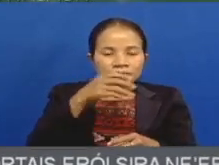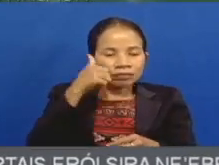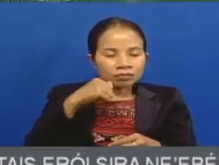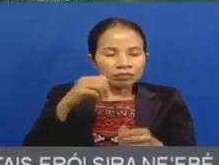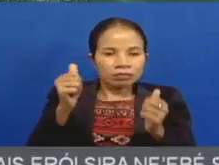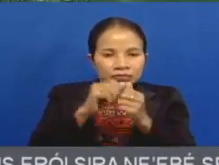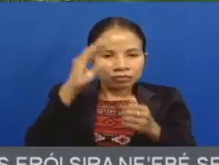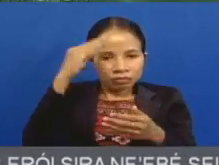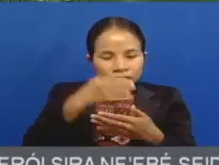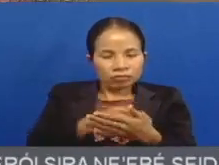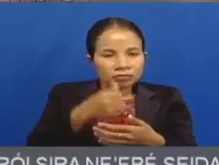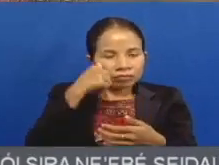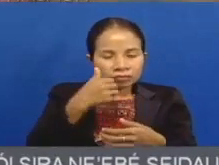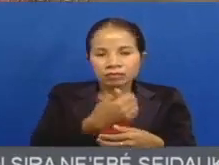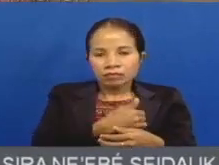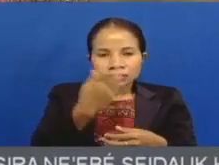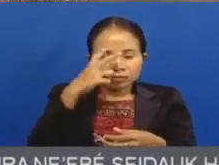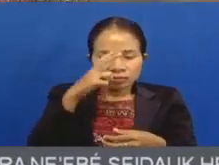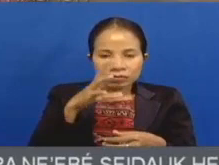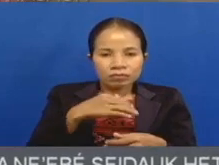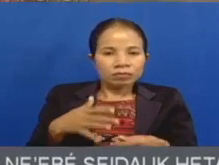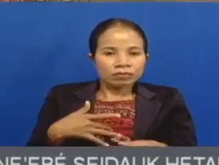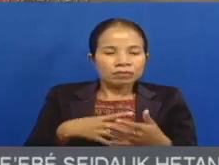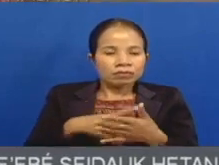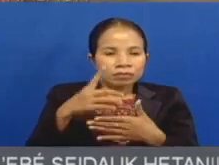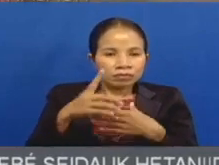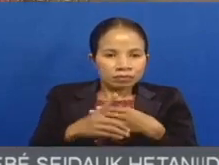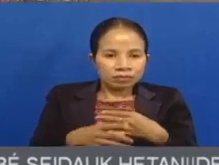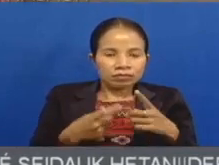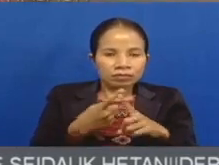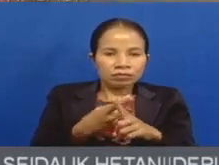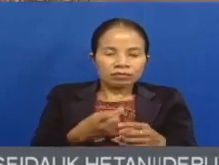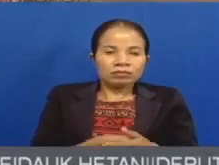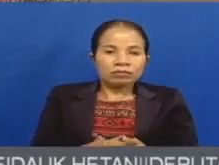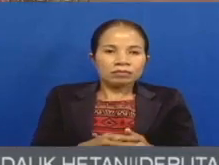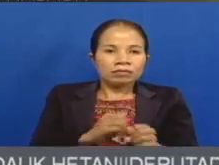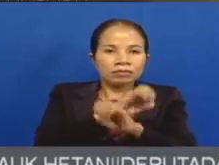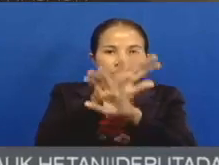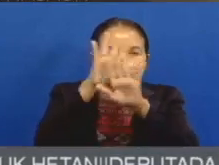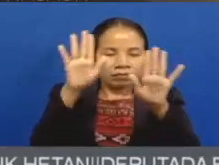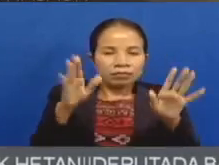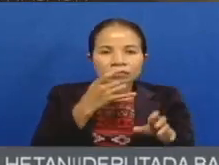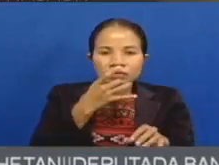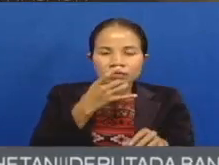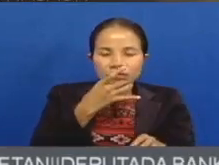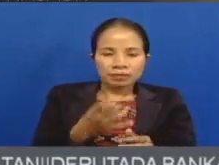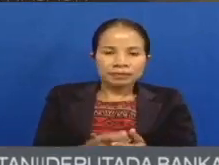oan feto, se deu carré no sente desenvolvimento o se Roman energia